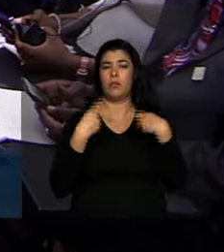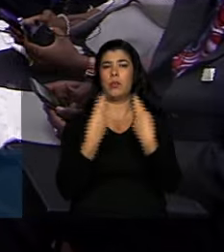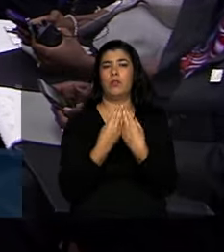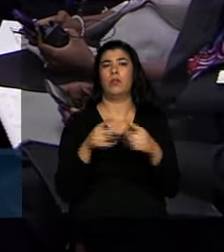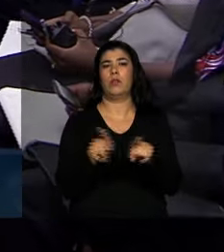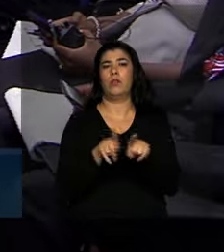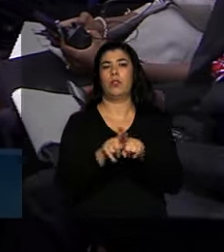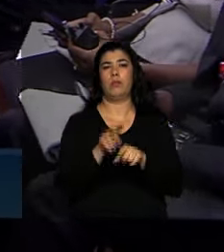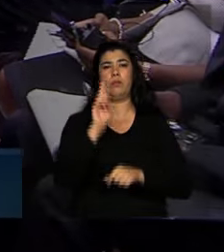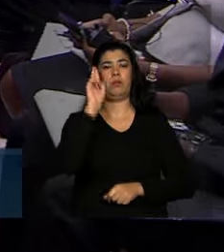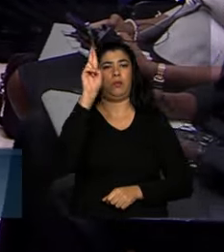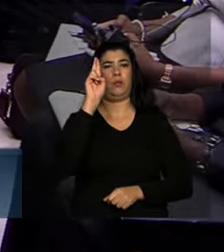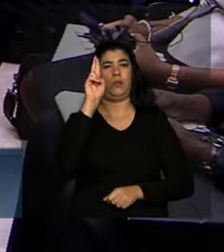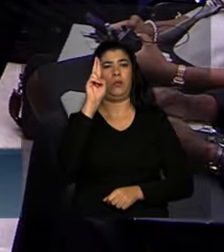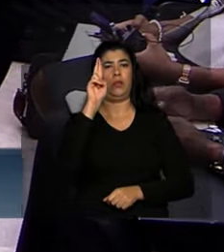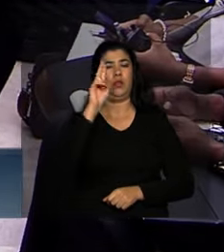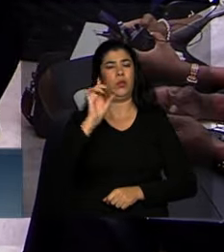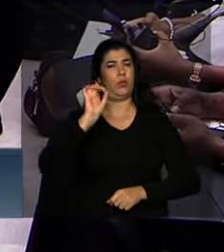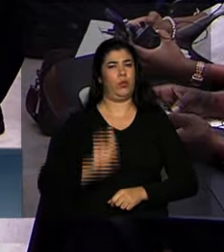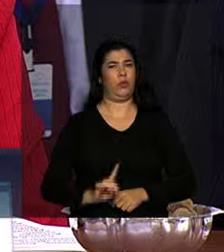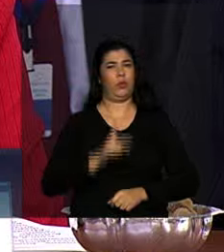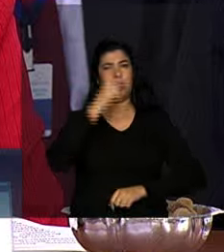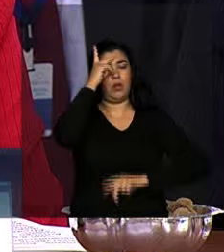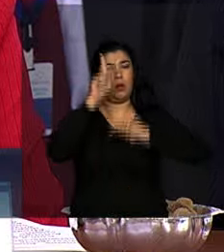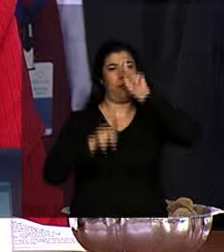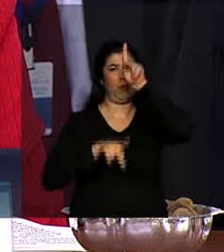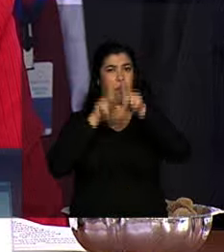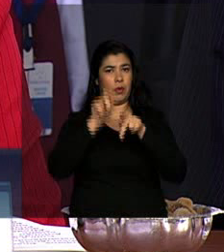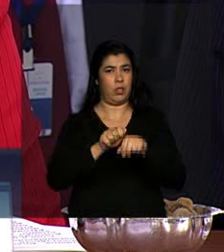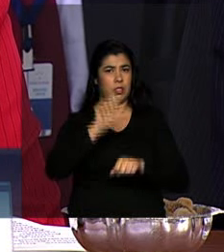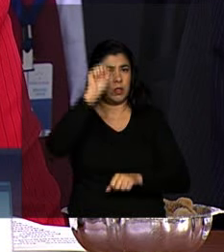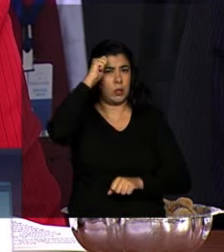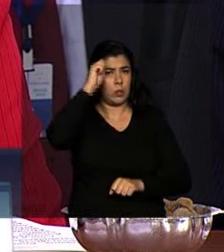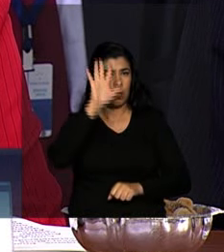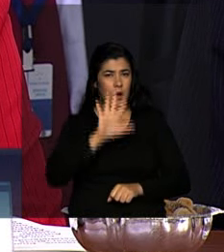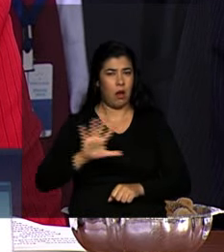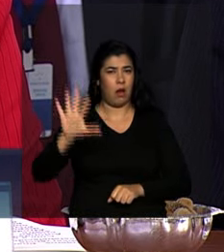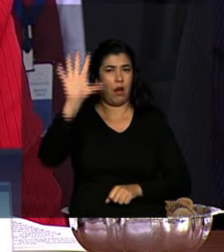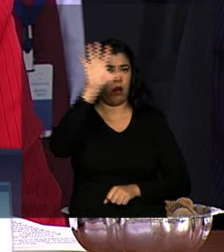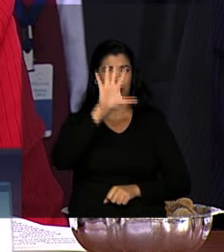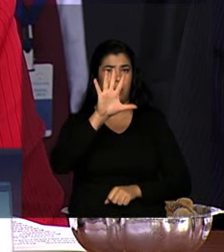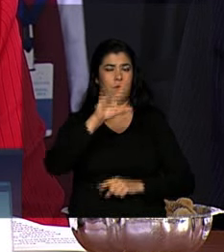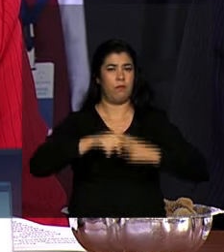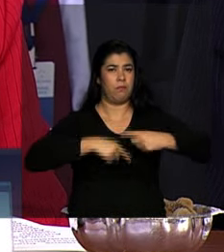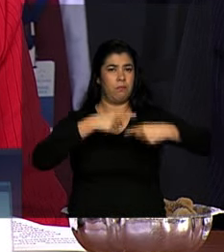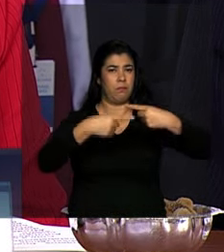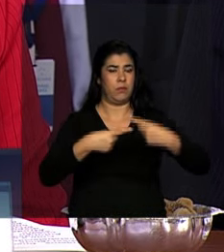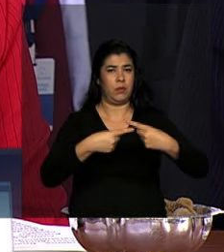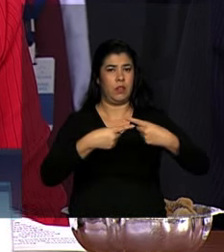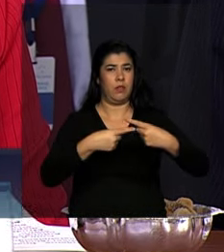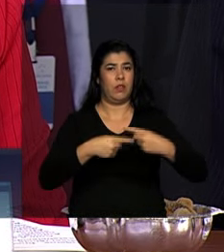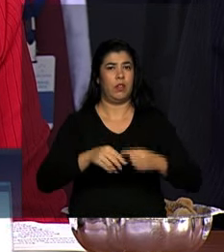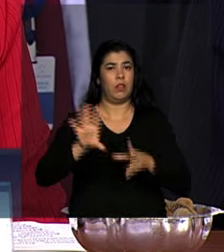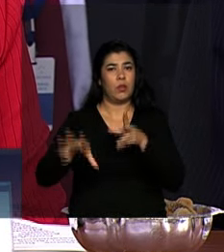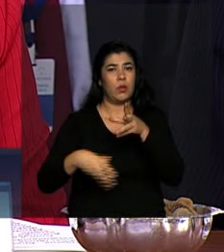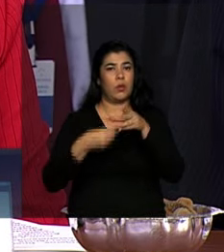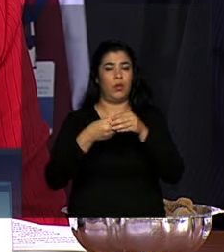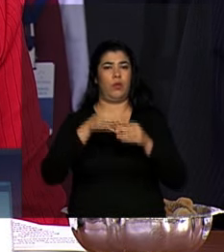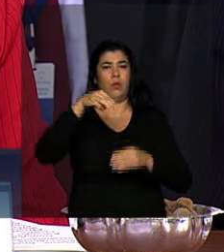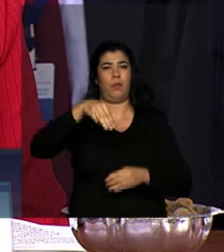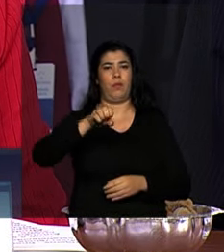autoridades sobre direitos das populações afrodescendentes do Mercosul, dispomos agora de